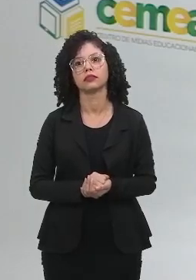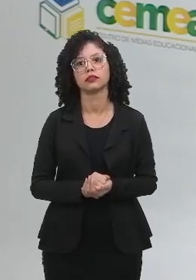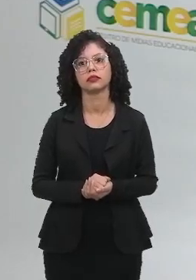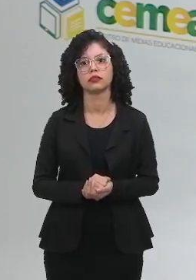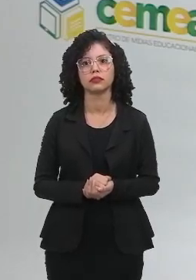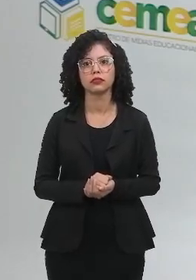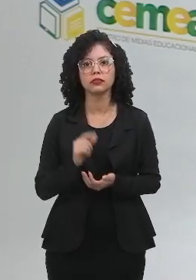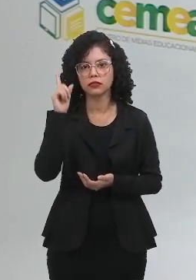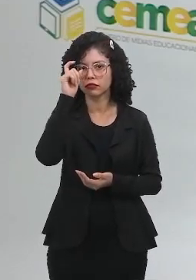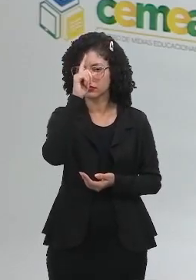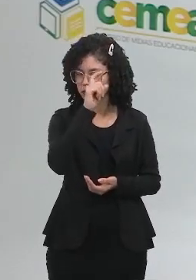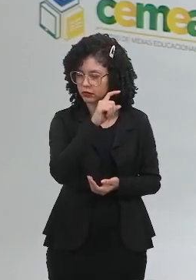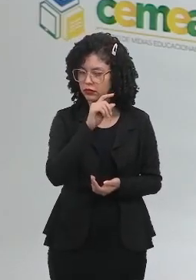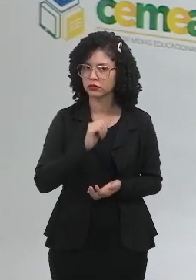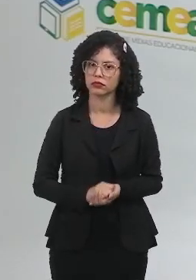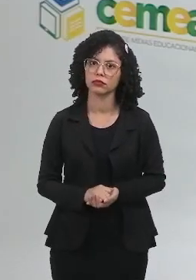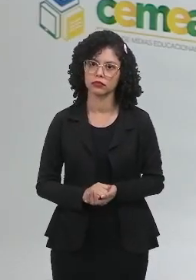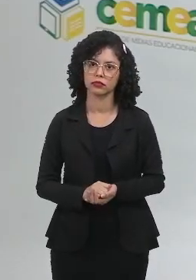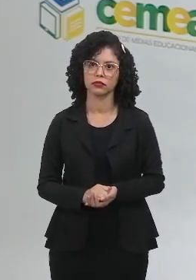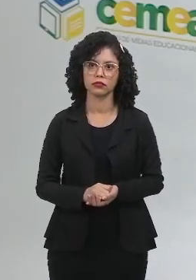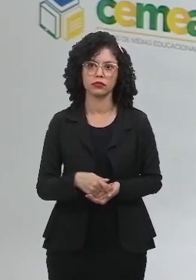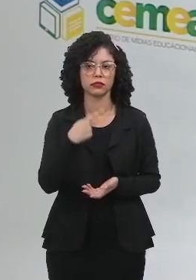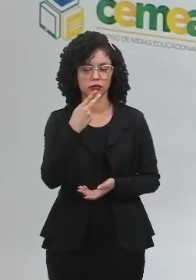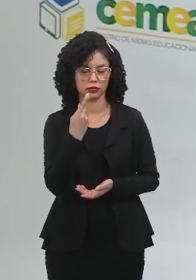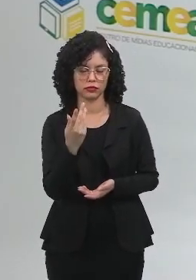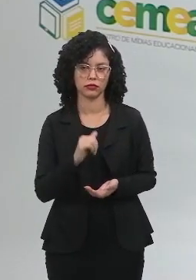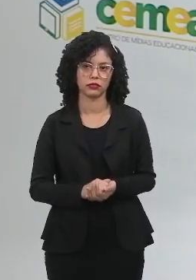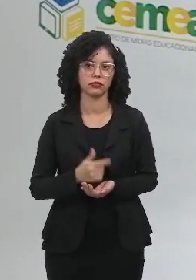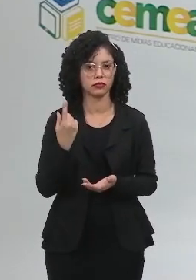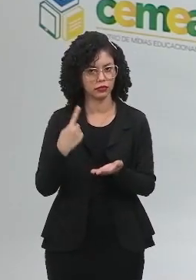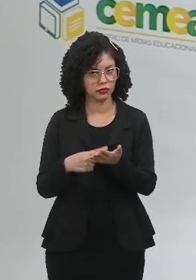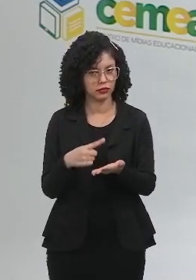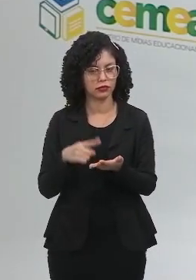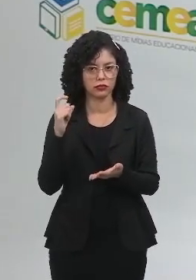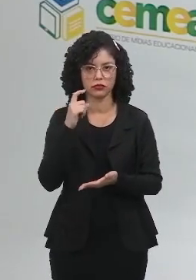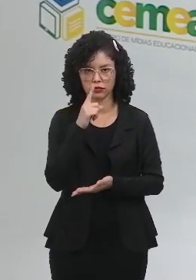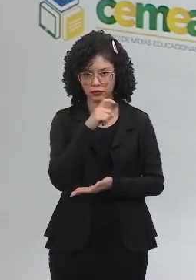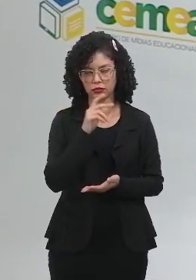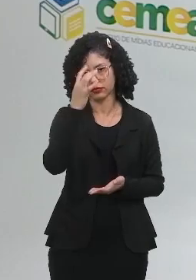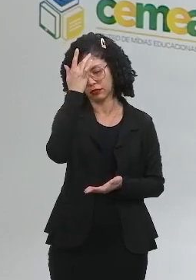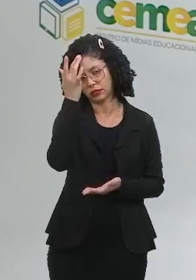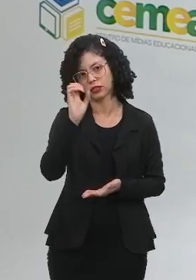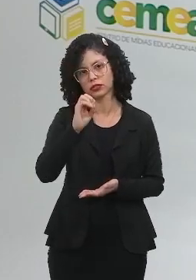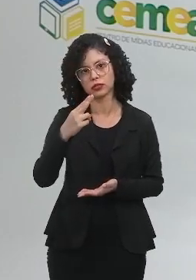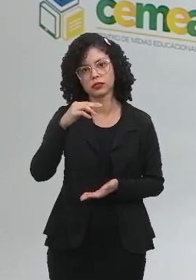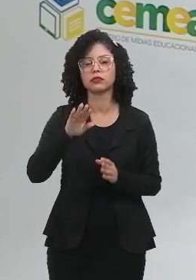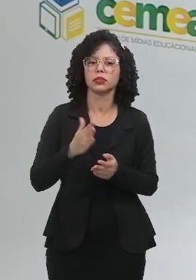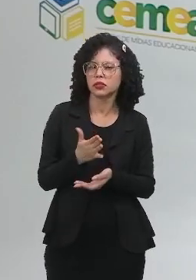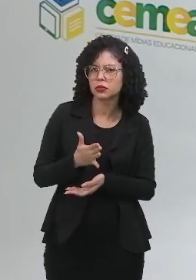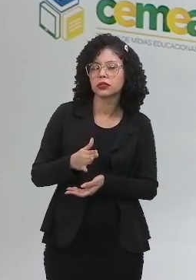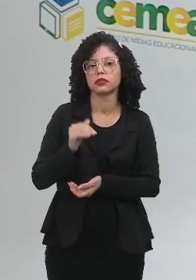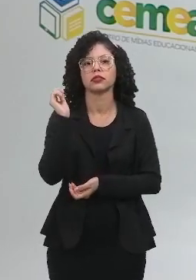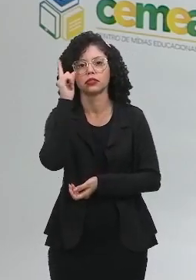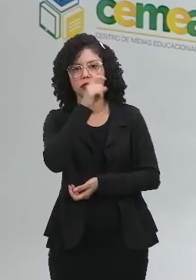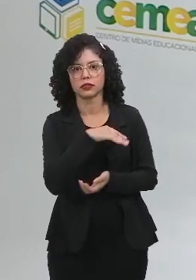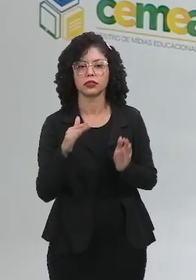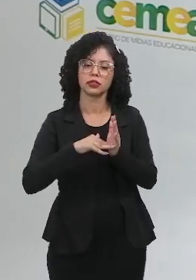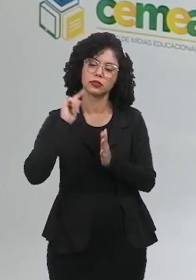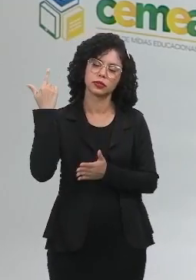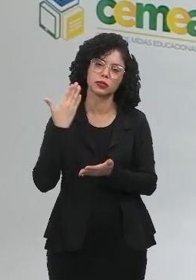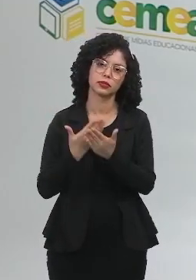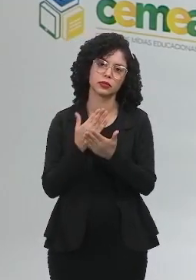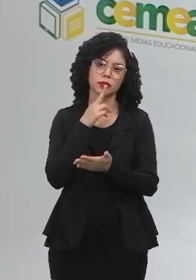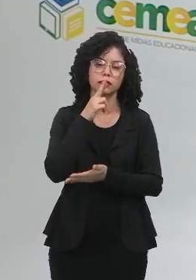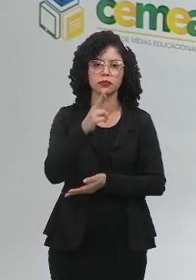uma questão difícil coloa nos comentários se você considera essa uma questão fácil média ou difícil e até a nossa próxima